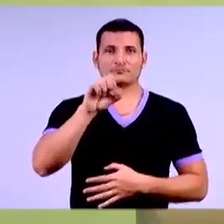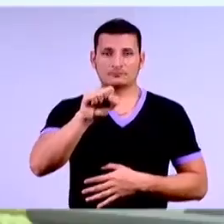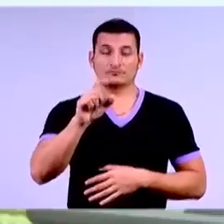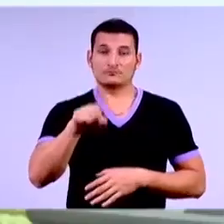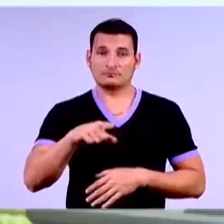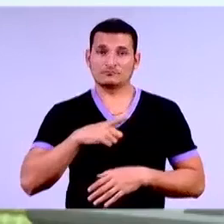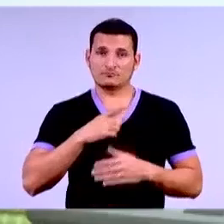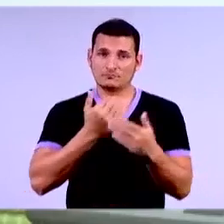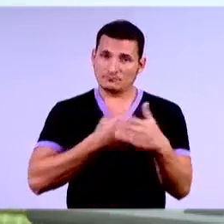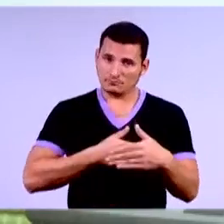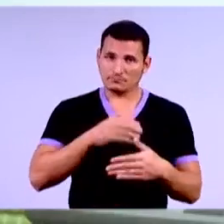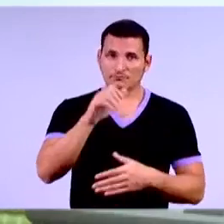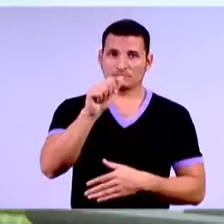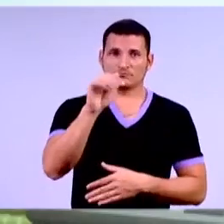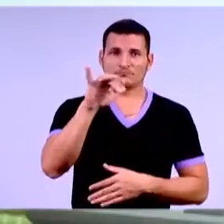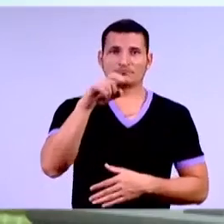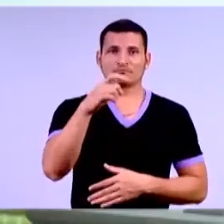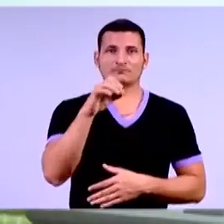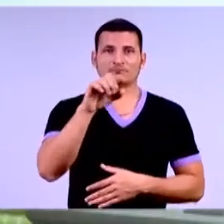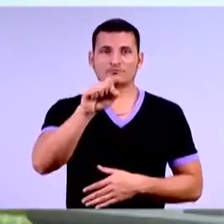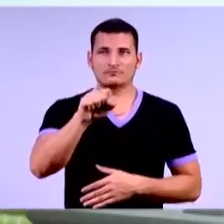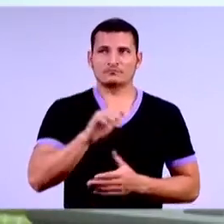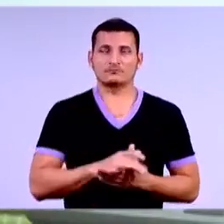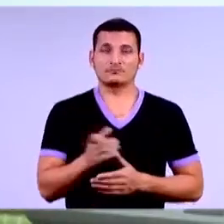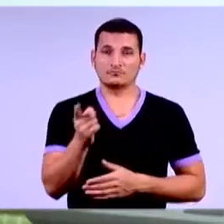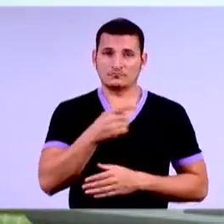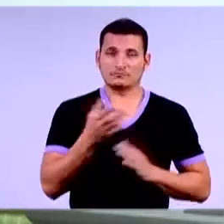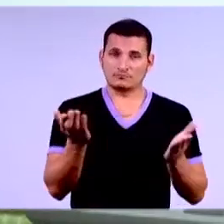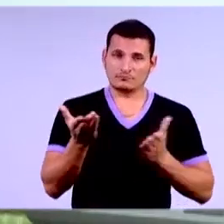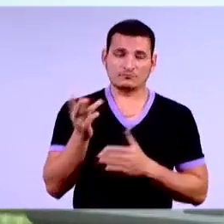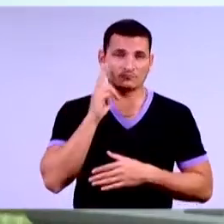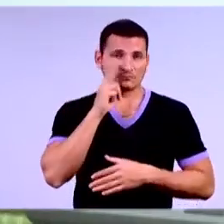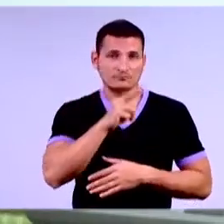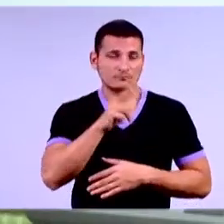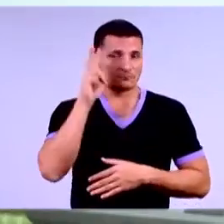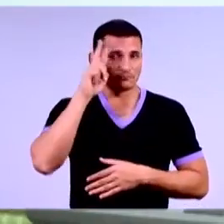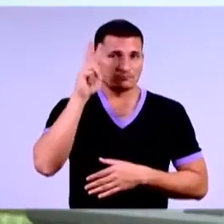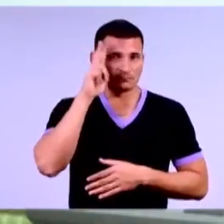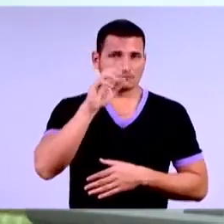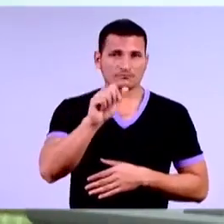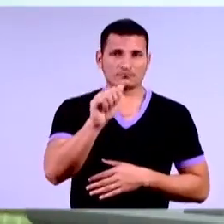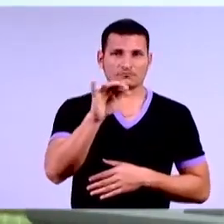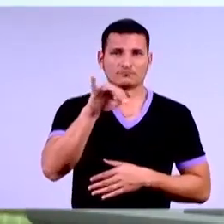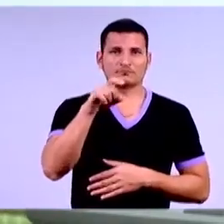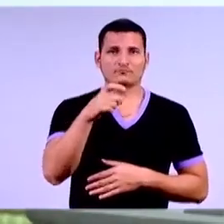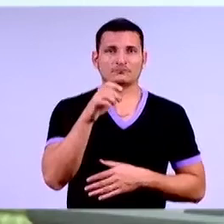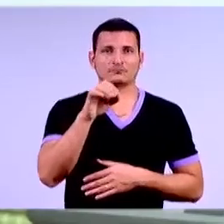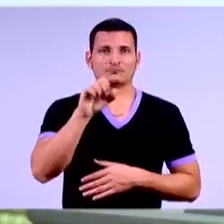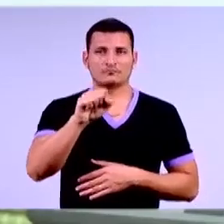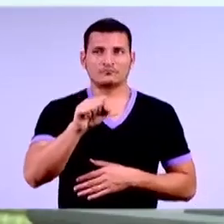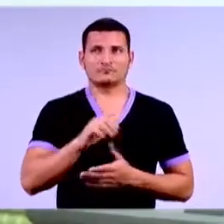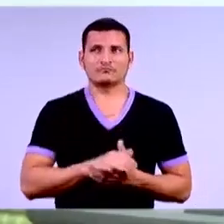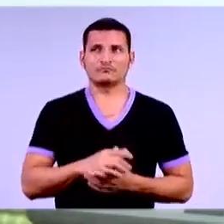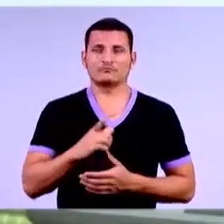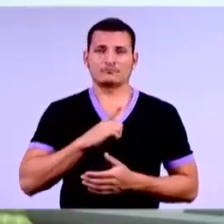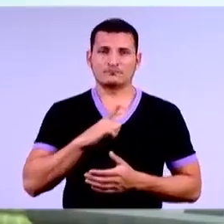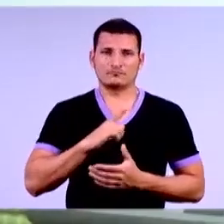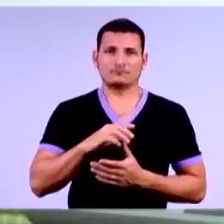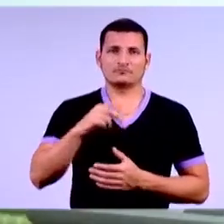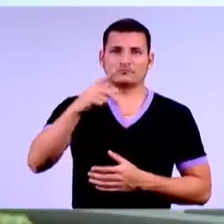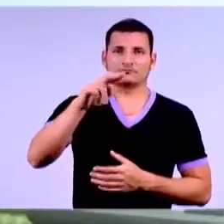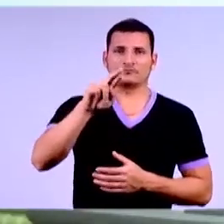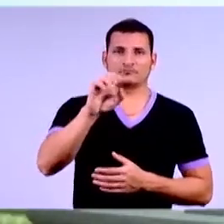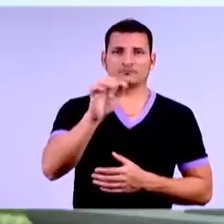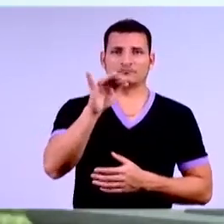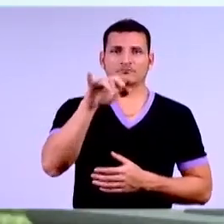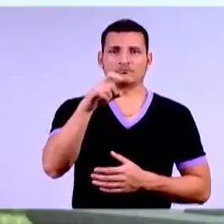ok gente vocês agora vão dar uma relembrada nos afixasse fixos eles são compostos de prefixos e